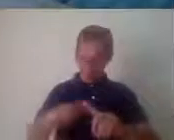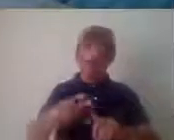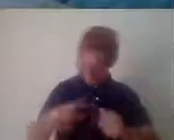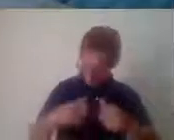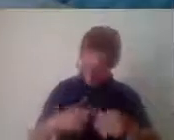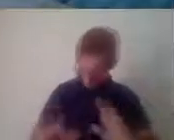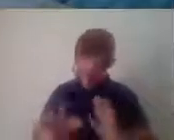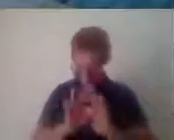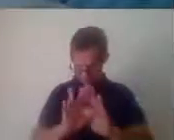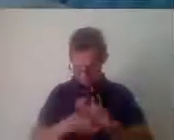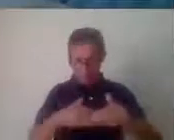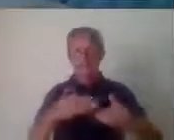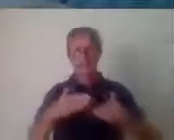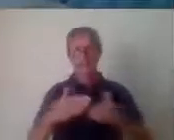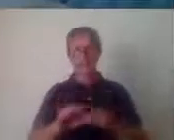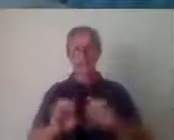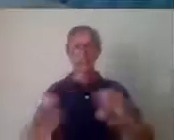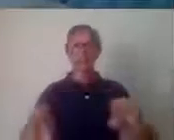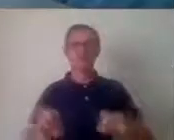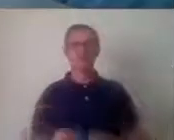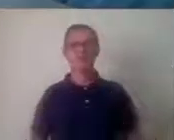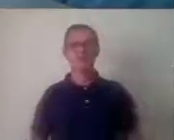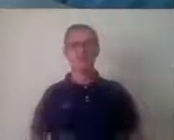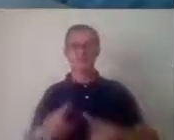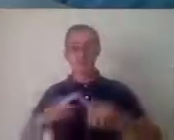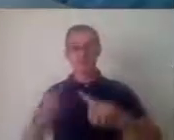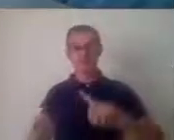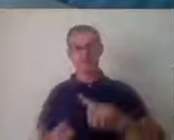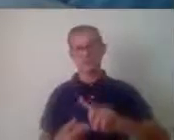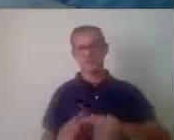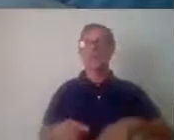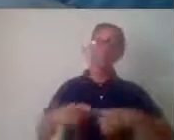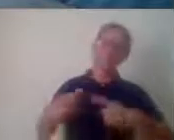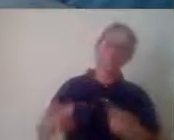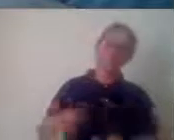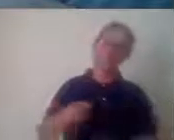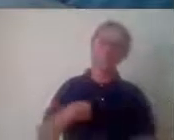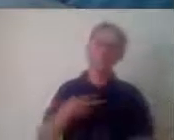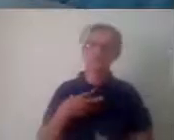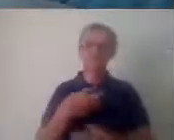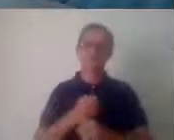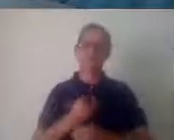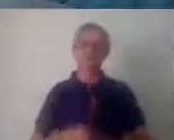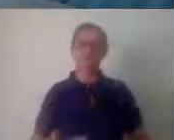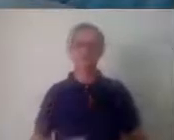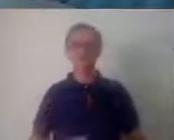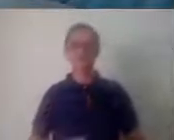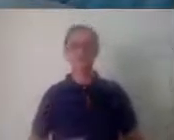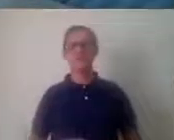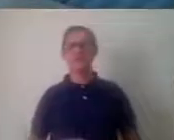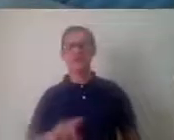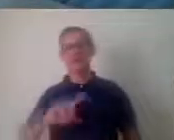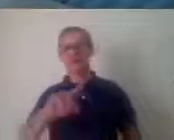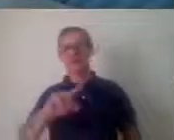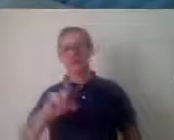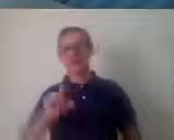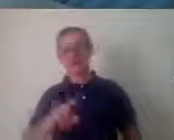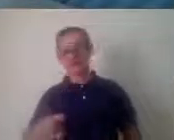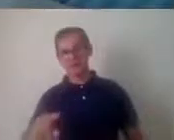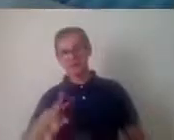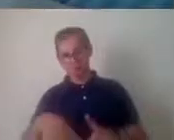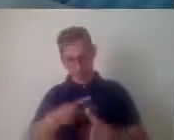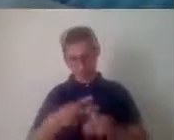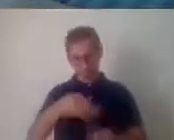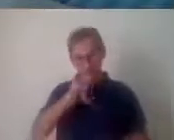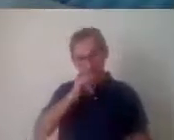a forma geral, essa é a equação geral de uma circunferência. E como eu vou calcular a integral, né, dupla, por